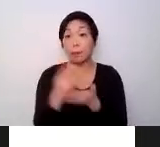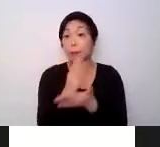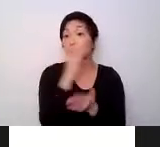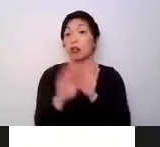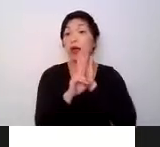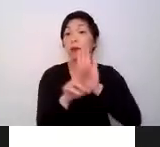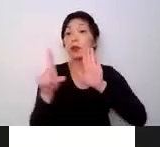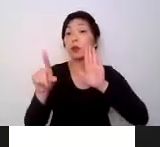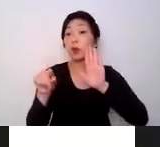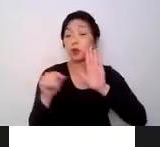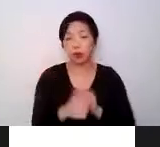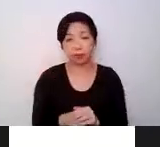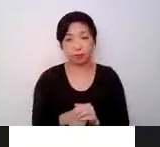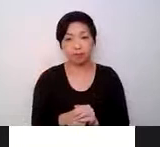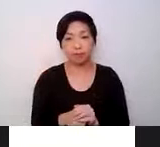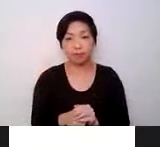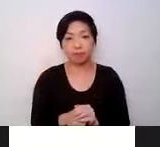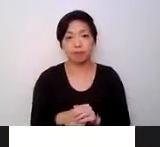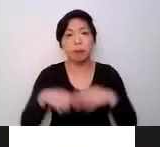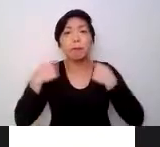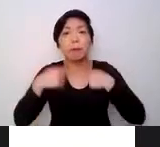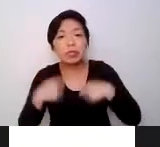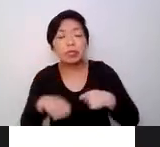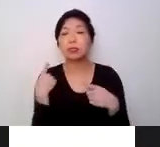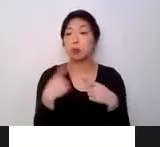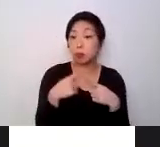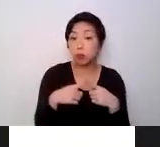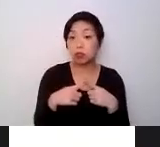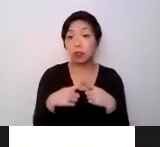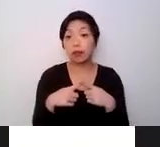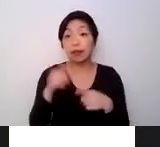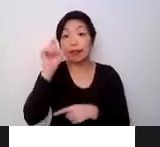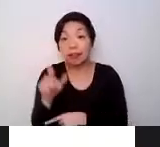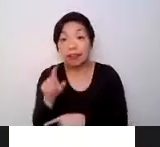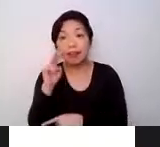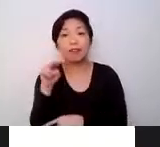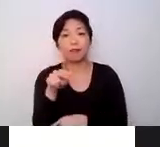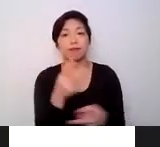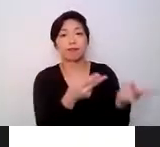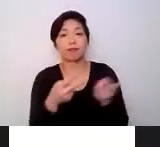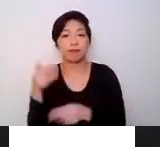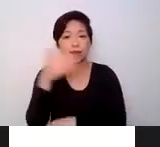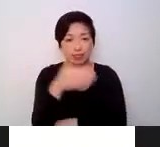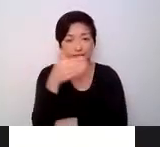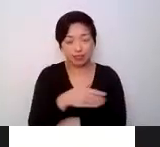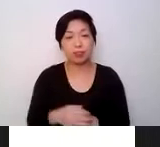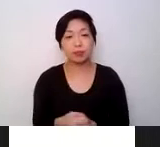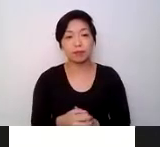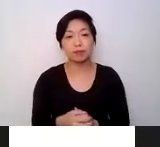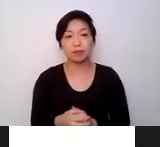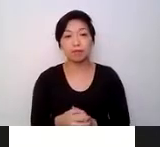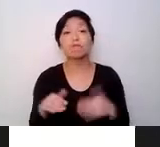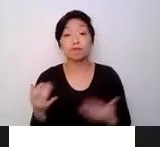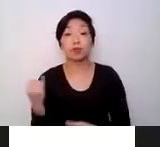seria, qual a necessidade dela e que público ela atenderia. Então, é importante